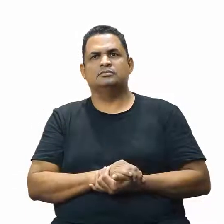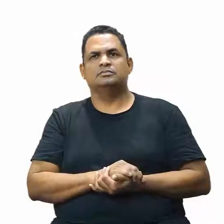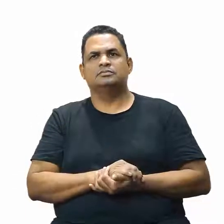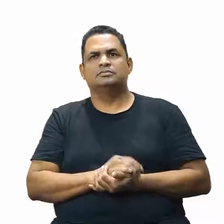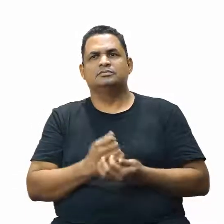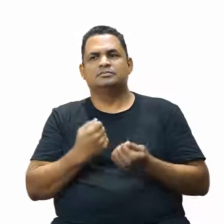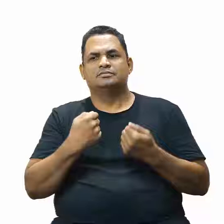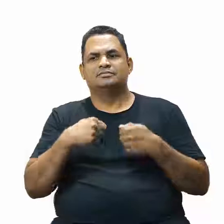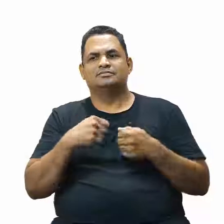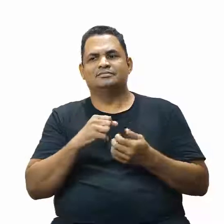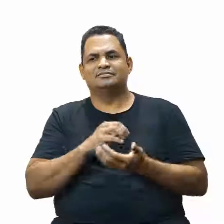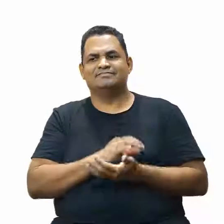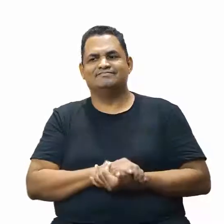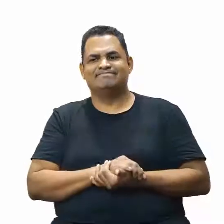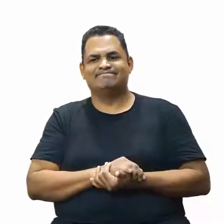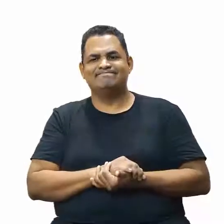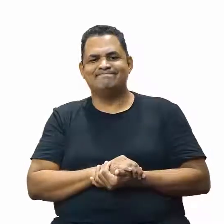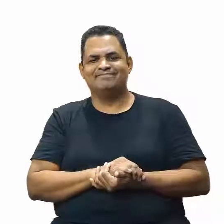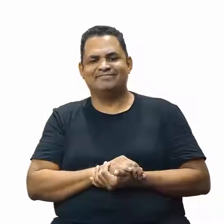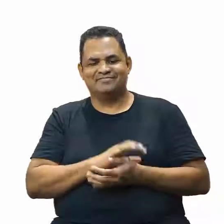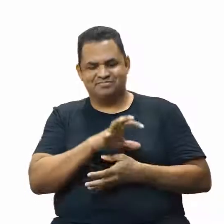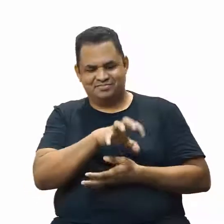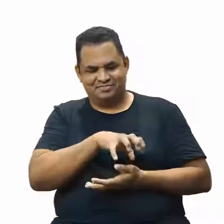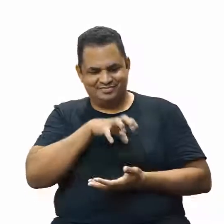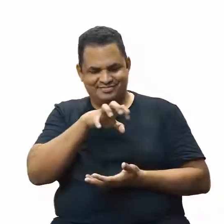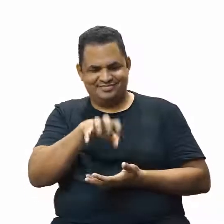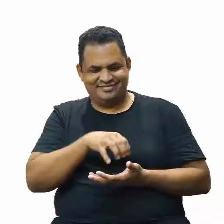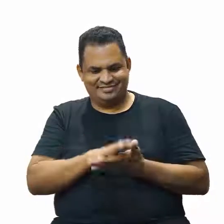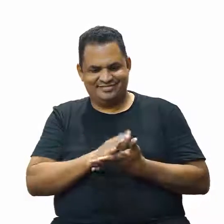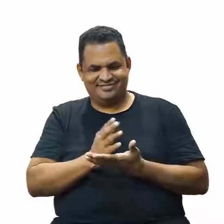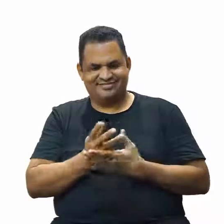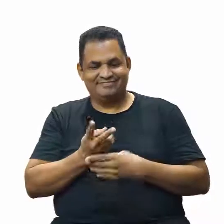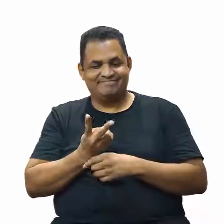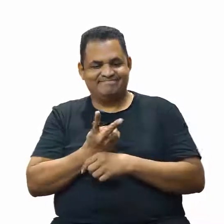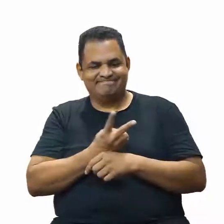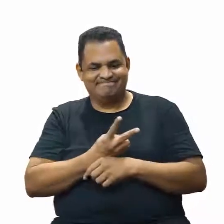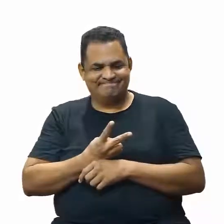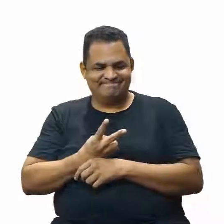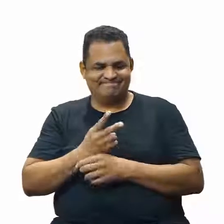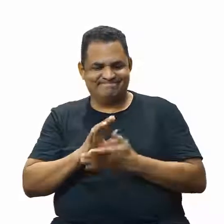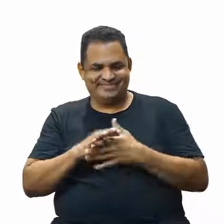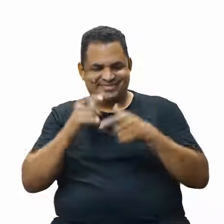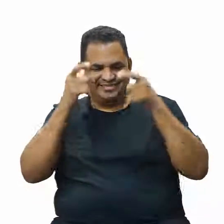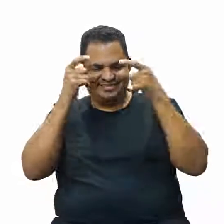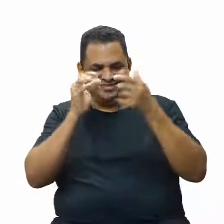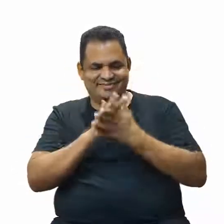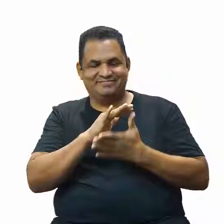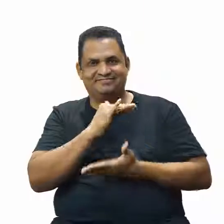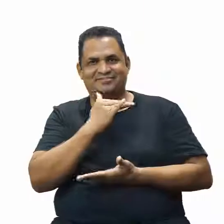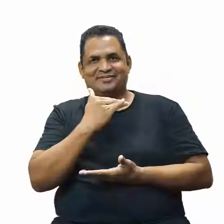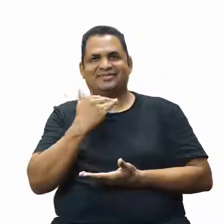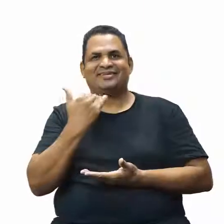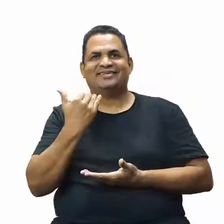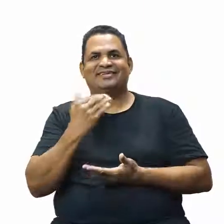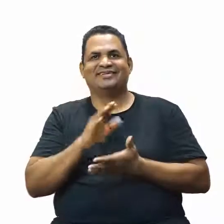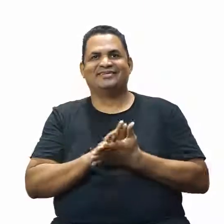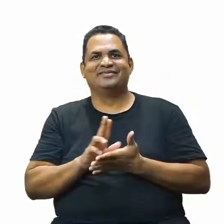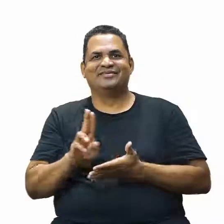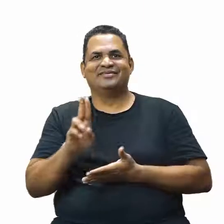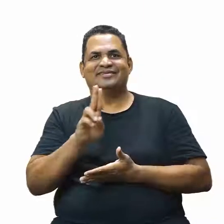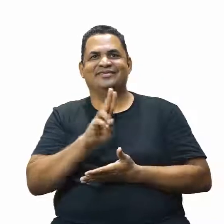é possível escavar procurando a rainha para matá-la ou